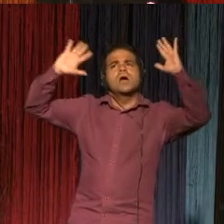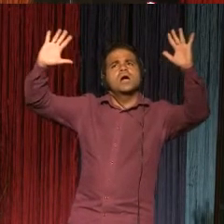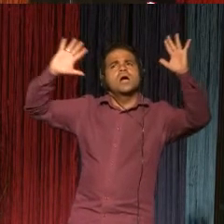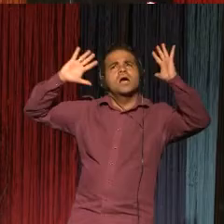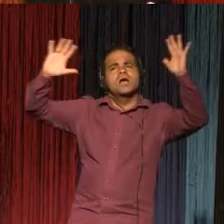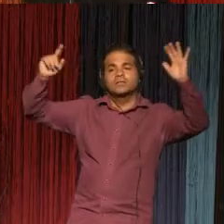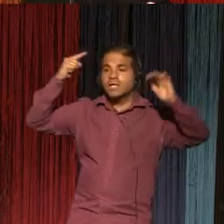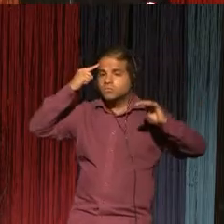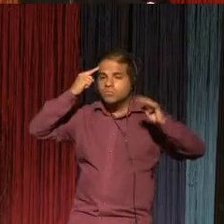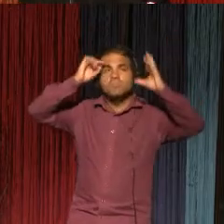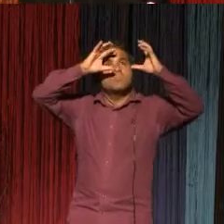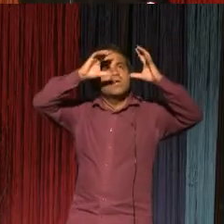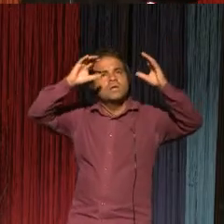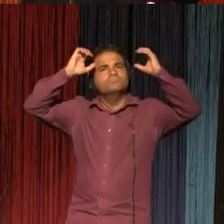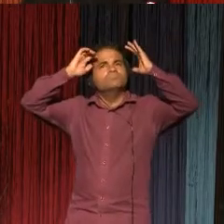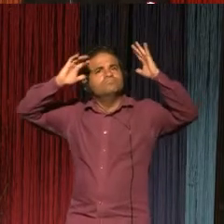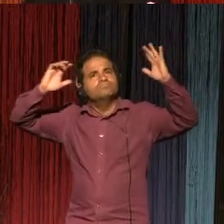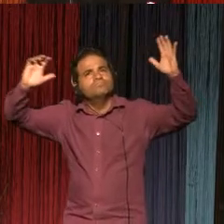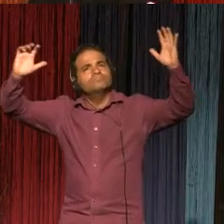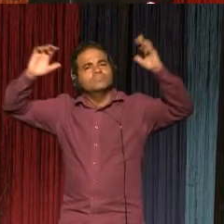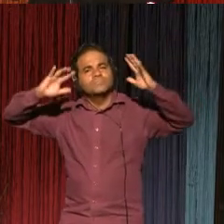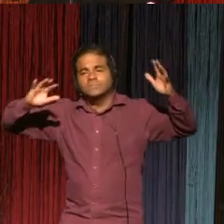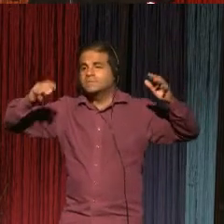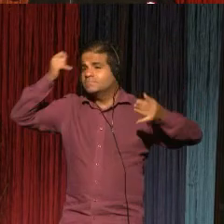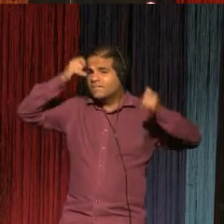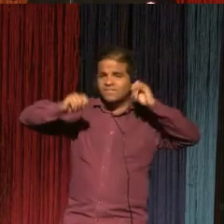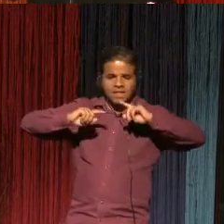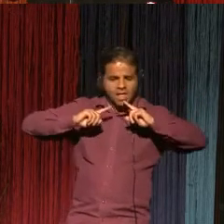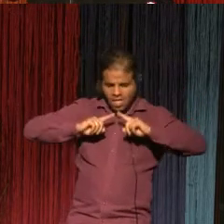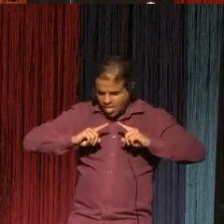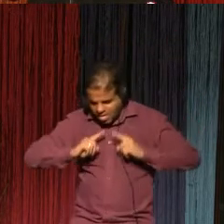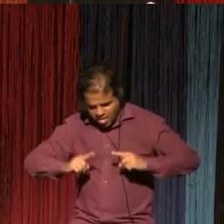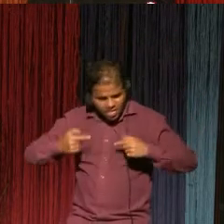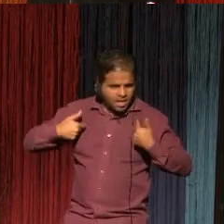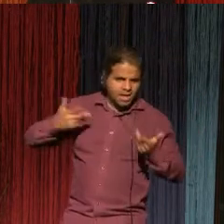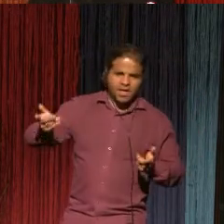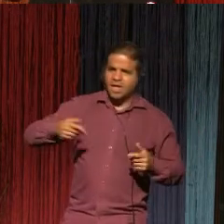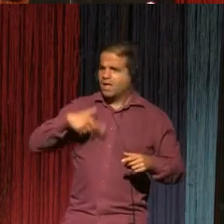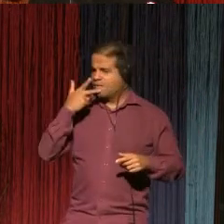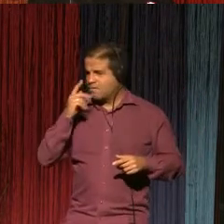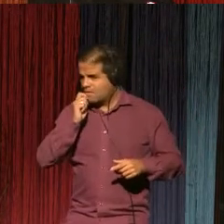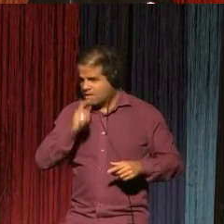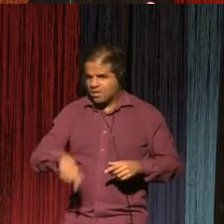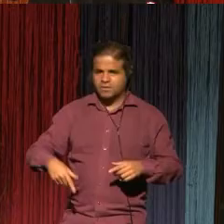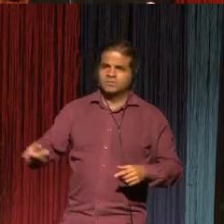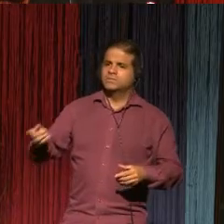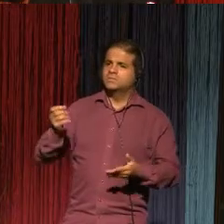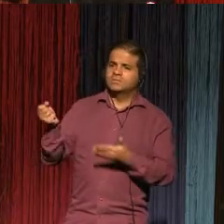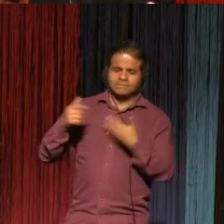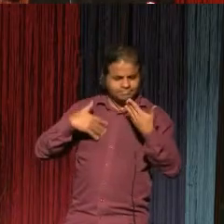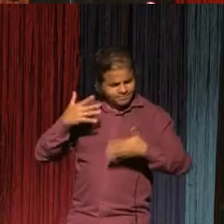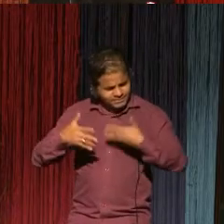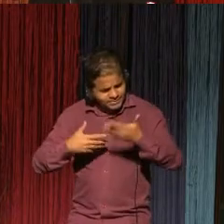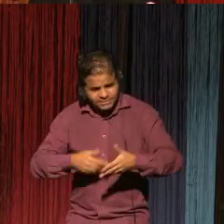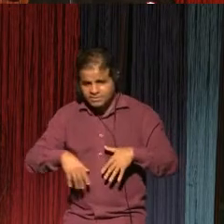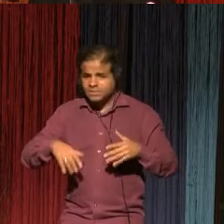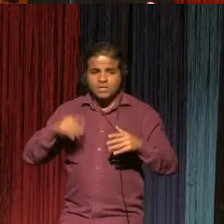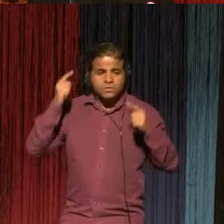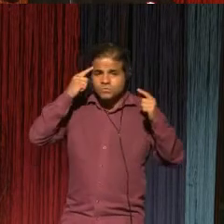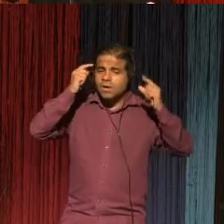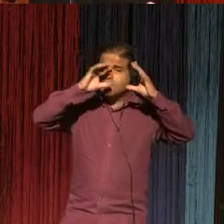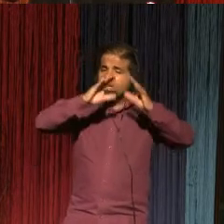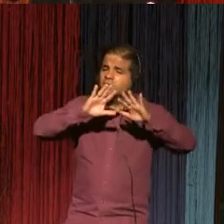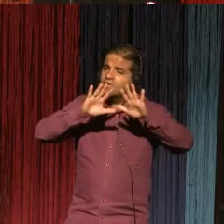mente divaga e você não pode ficar se criticando porque você está divagando. Traga a sua mente de volta, começa de novo. A sua mente